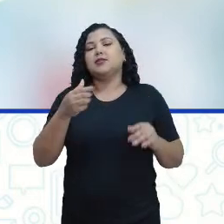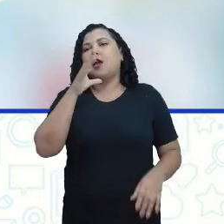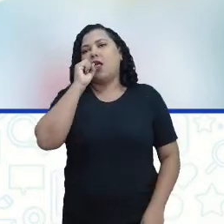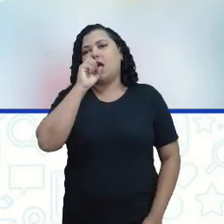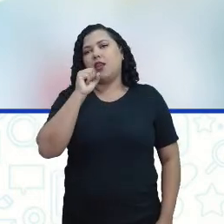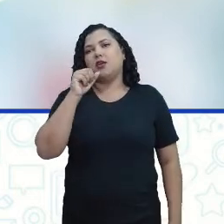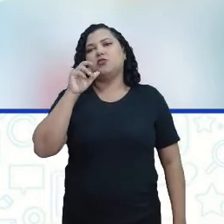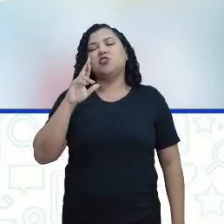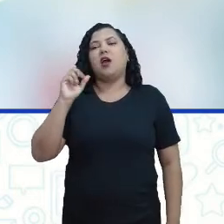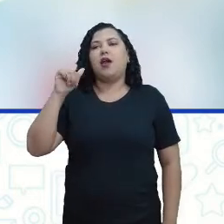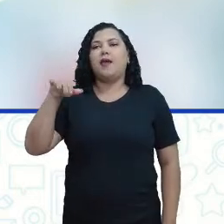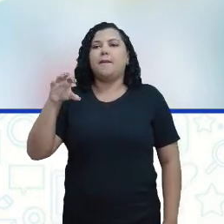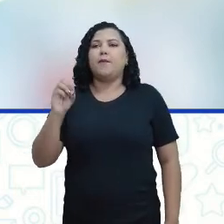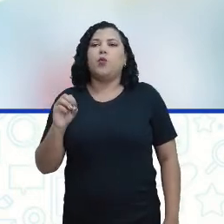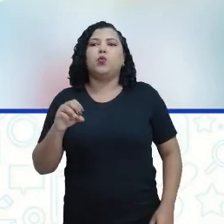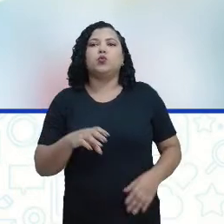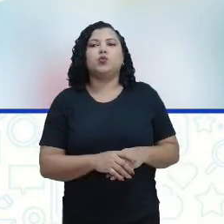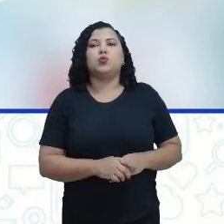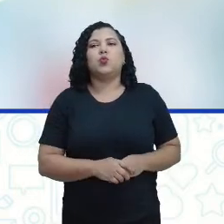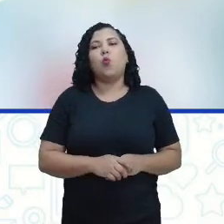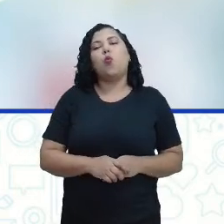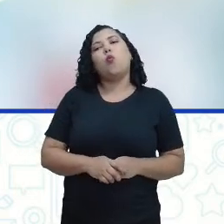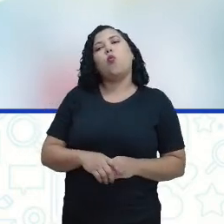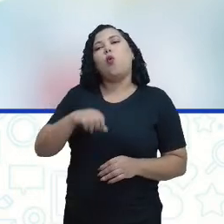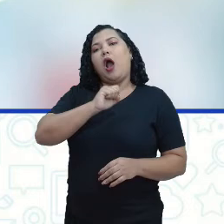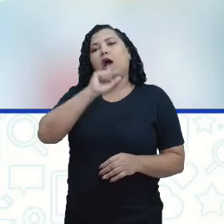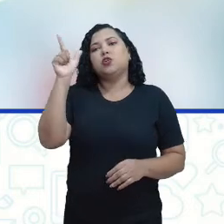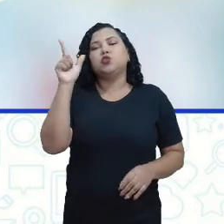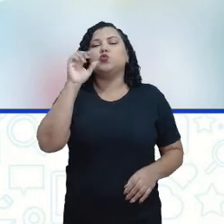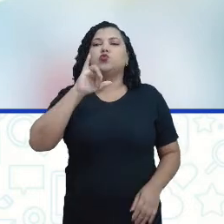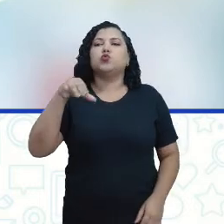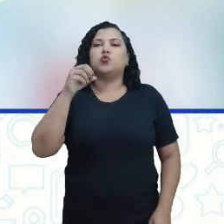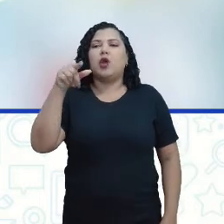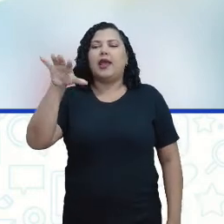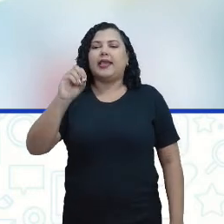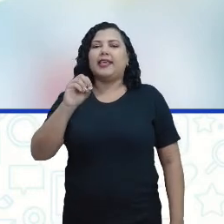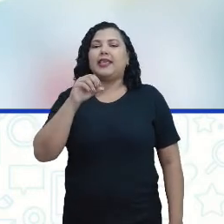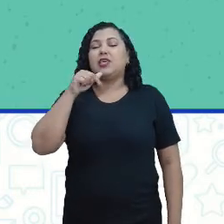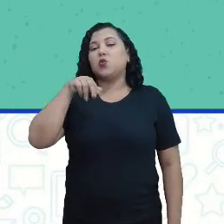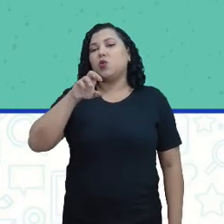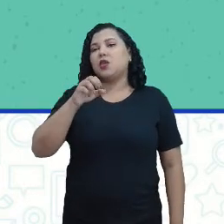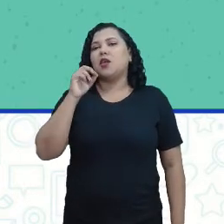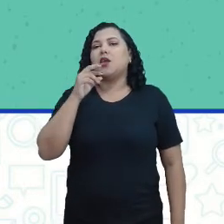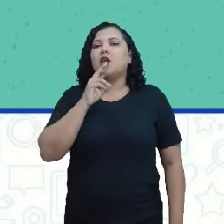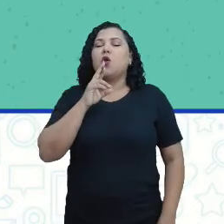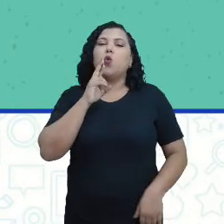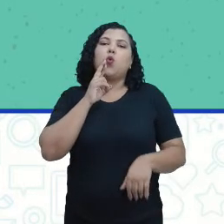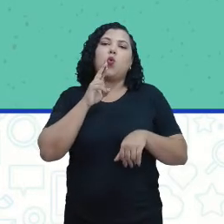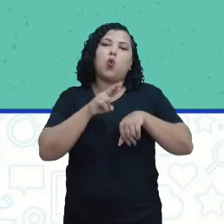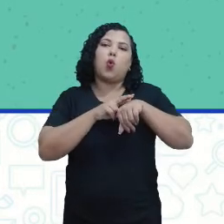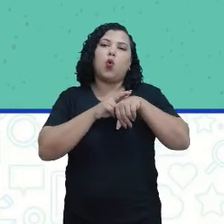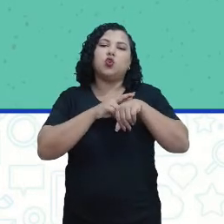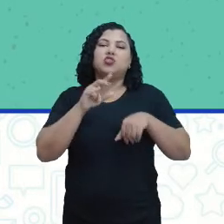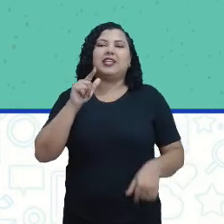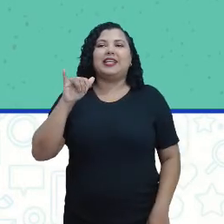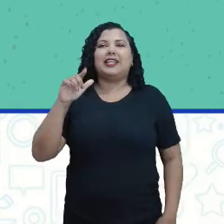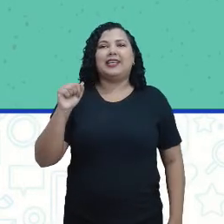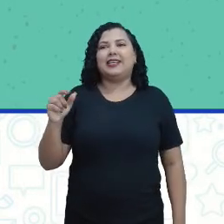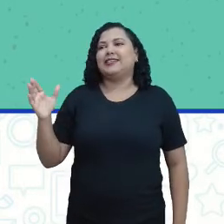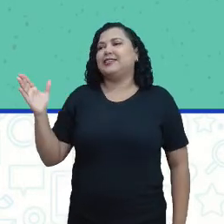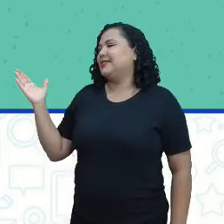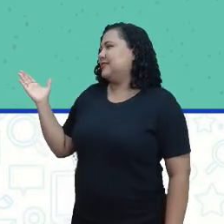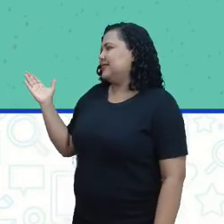verde, Maria, o que é azul, roxo, azul, Joaquim, o que é roxo, Lili. E aí eu trouxe aqui,